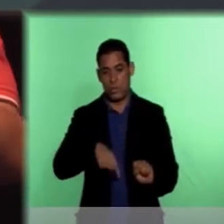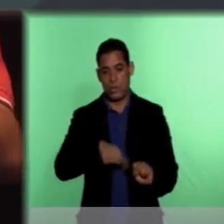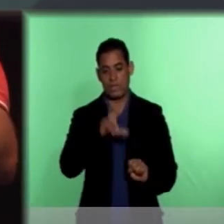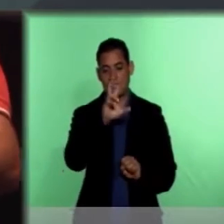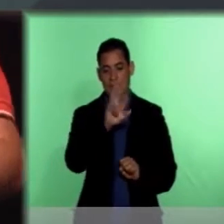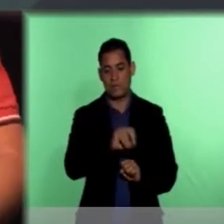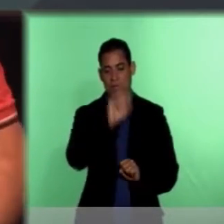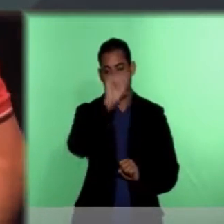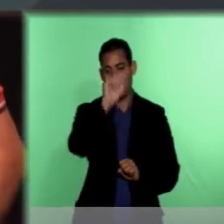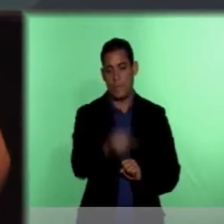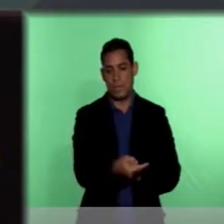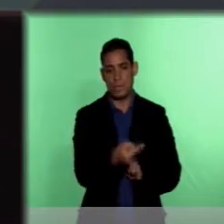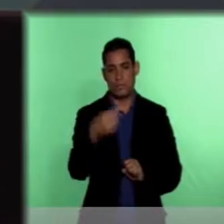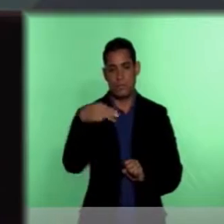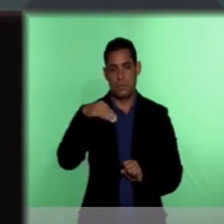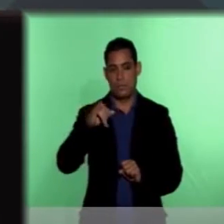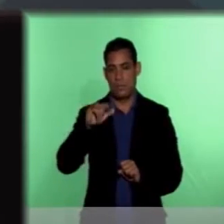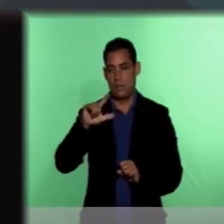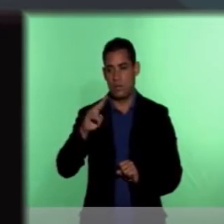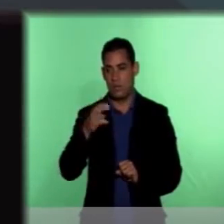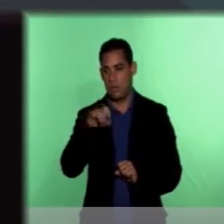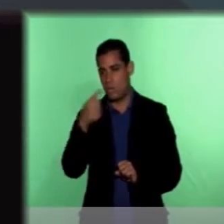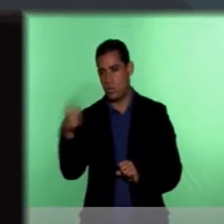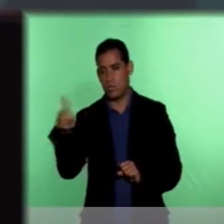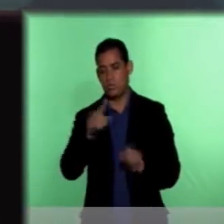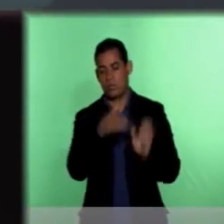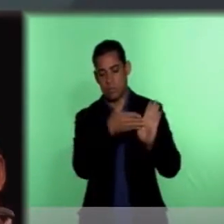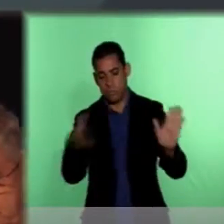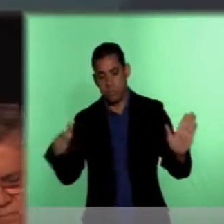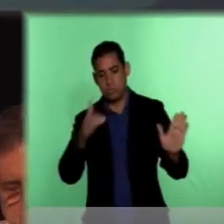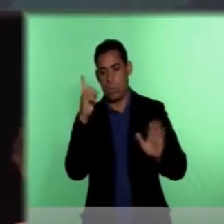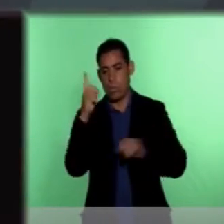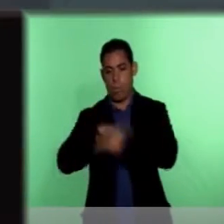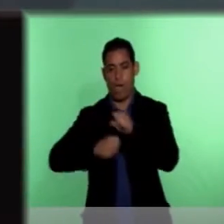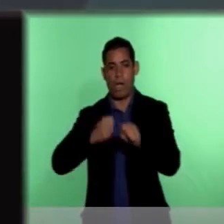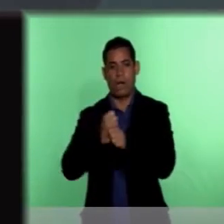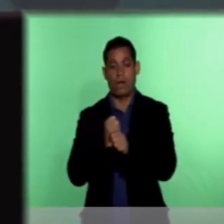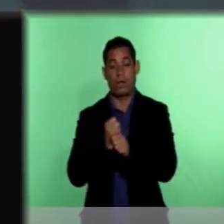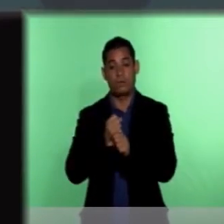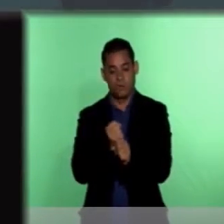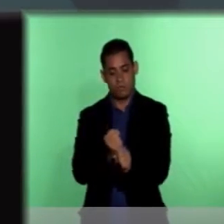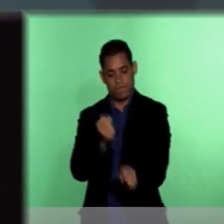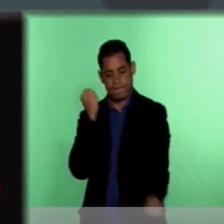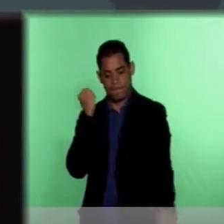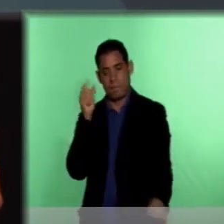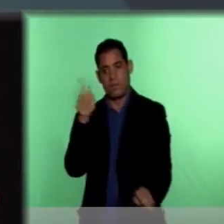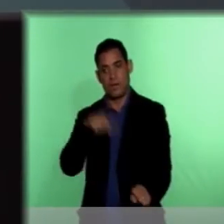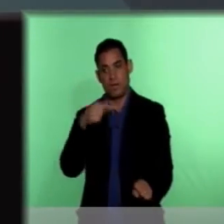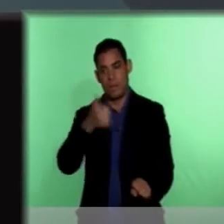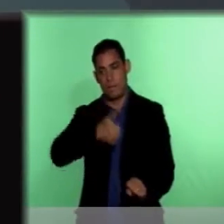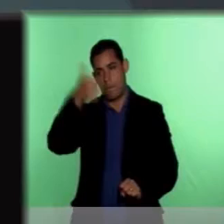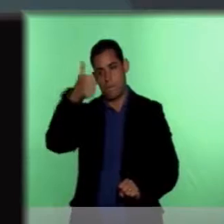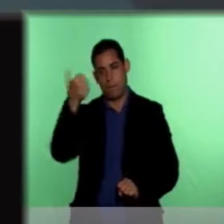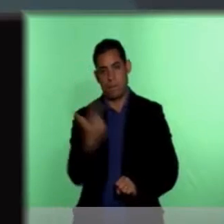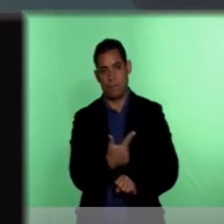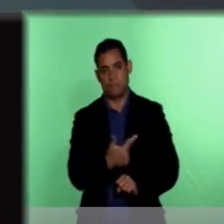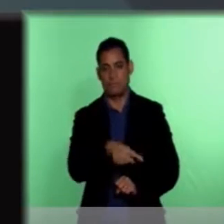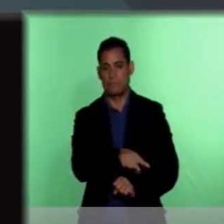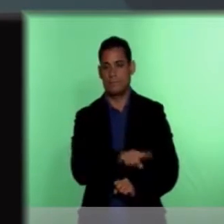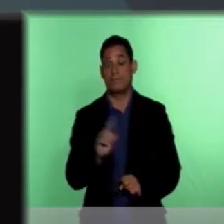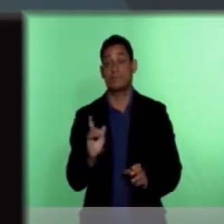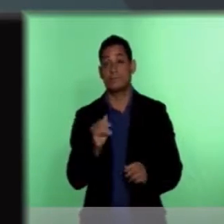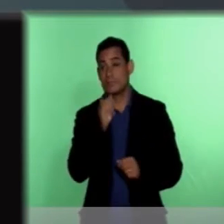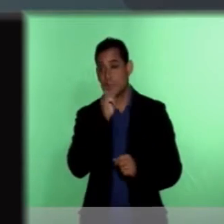de renda ao longo de um ano. Então, é um valor bastante significativo. E o